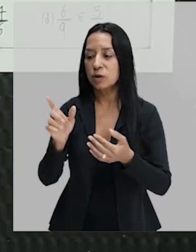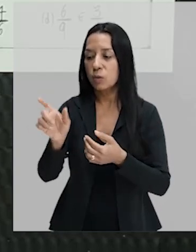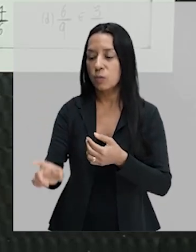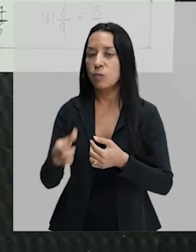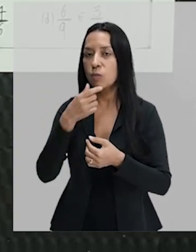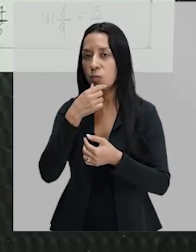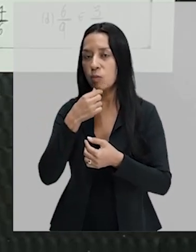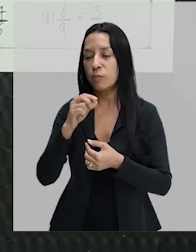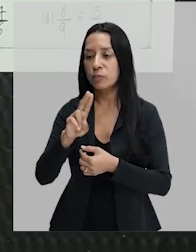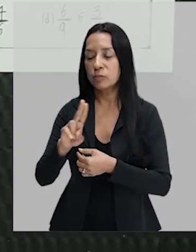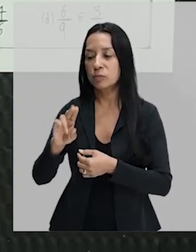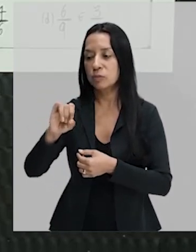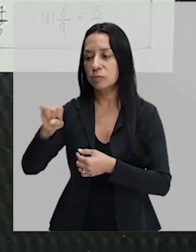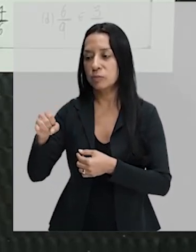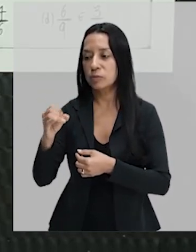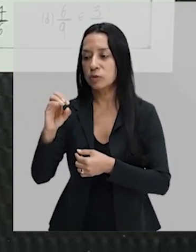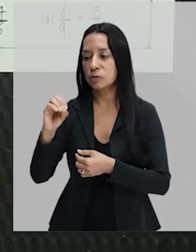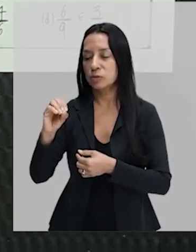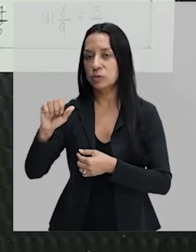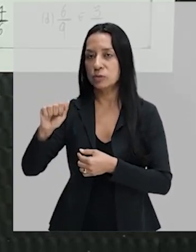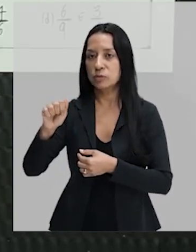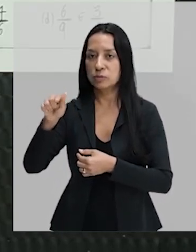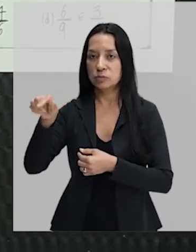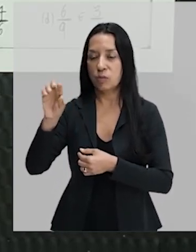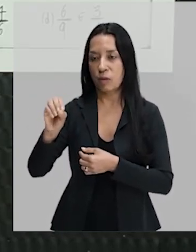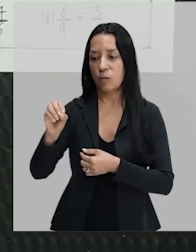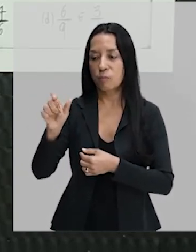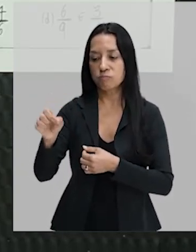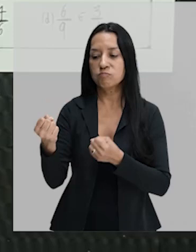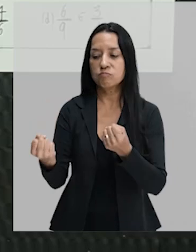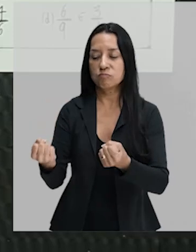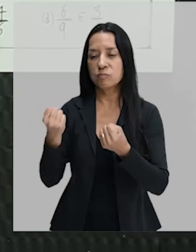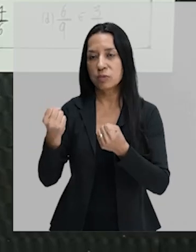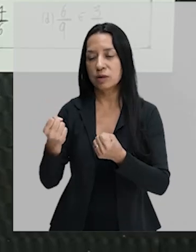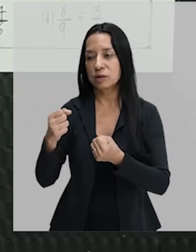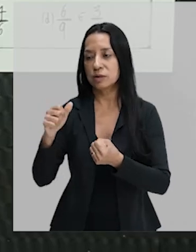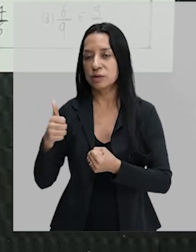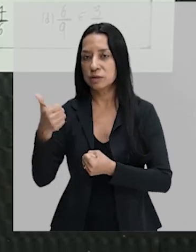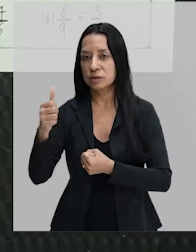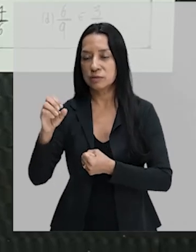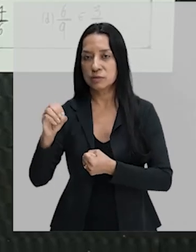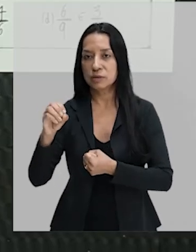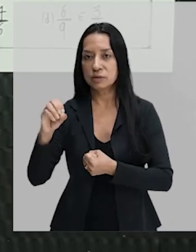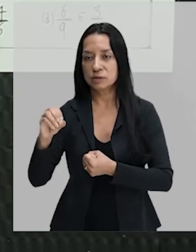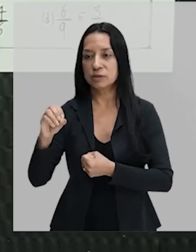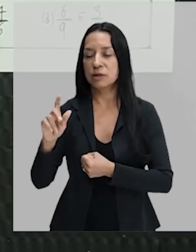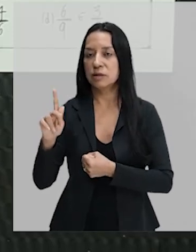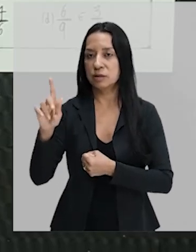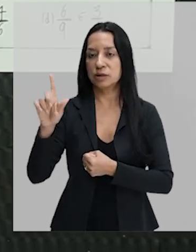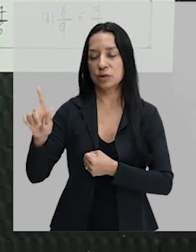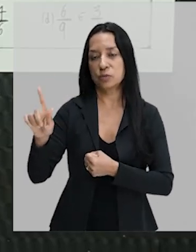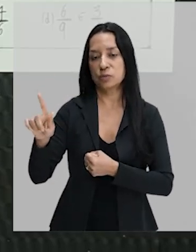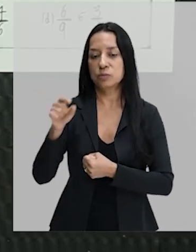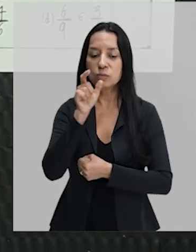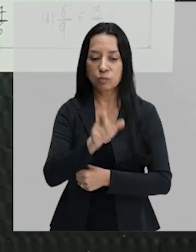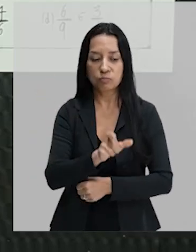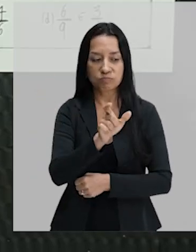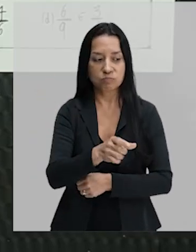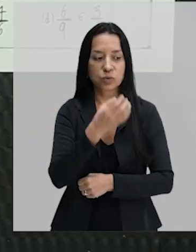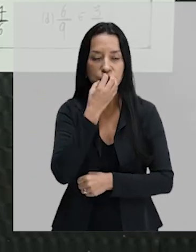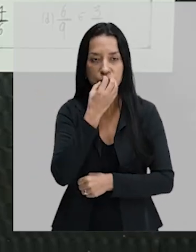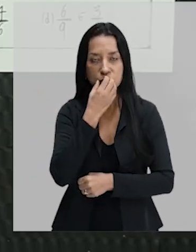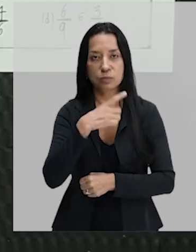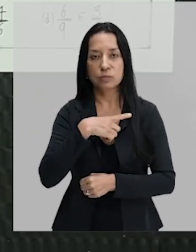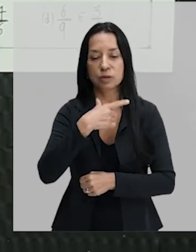Tá? João ele pesa 100 quilos, a massa de 100 quilos. E a massa do seu cão é